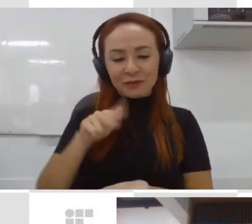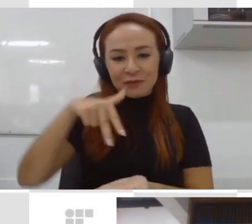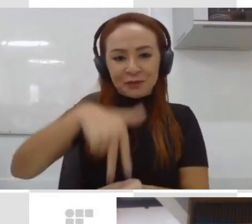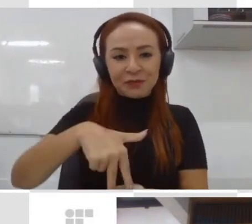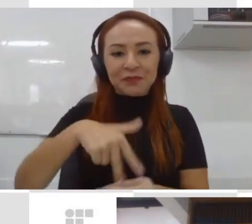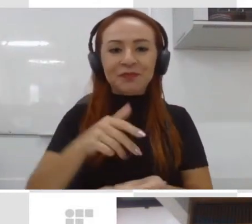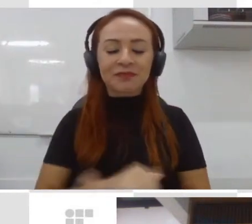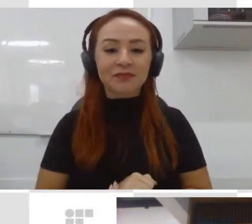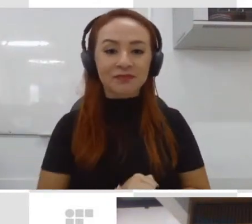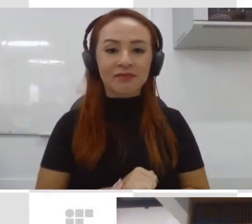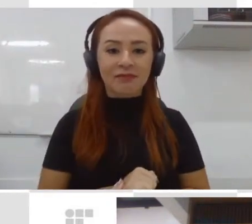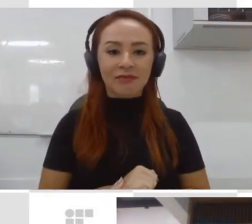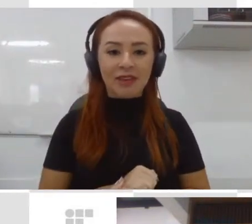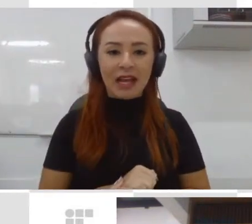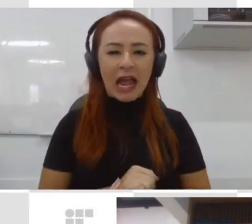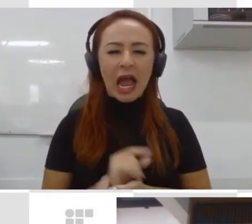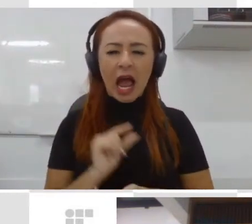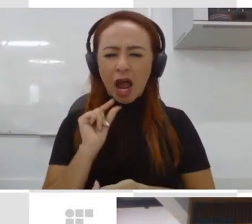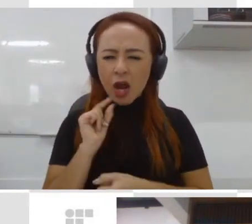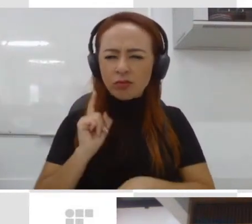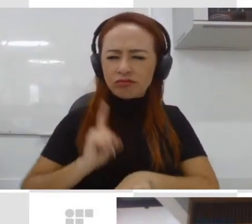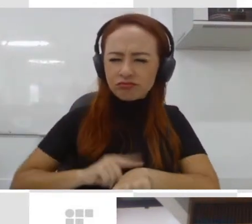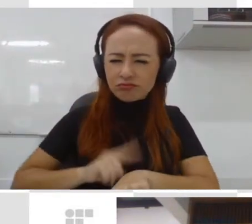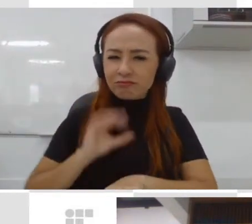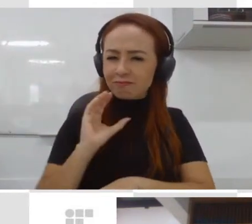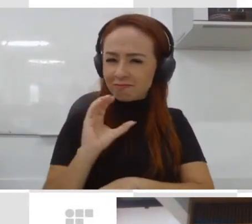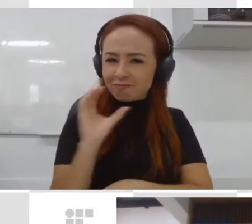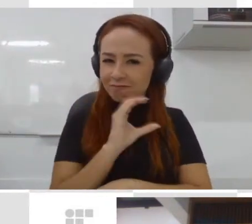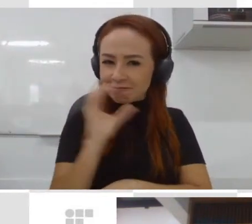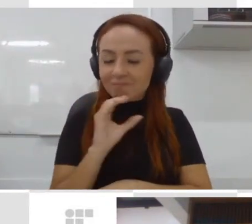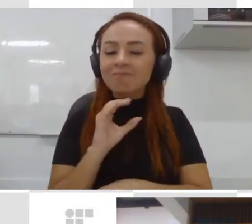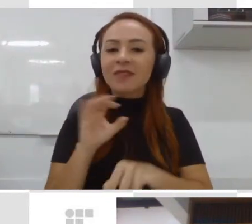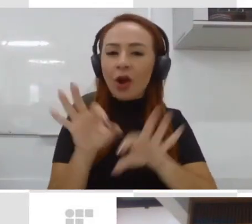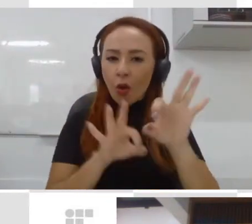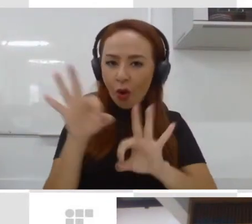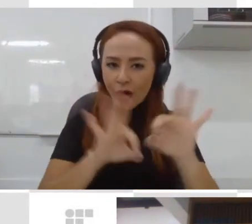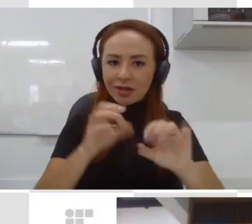Eu preciso agora um momentinho só, primeiro eu tenho que...